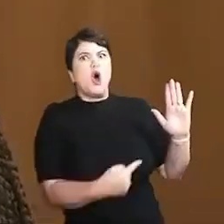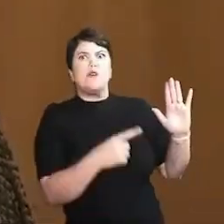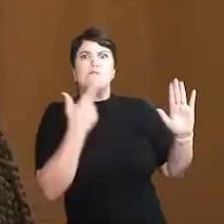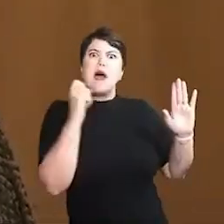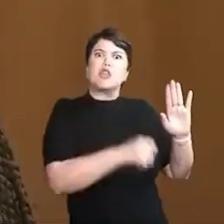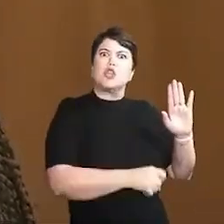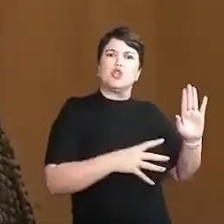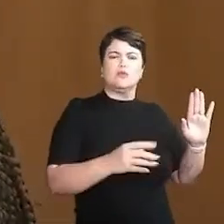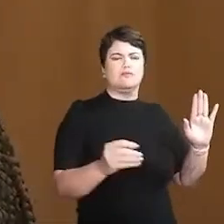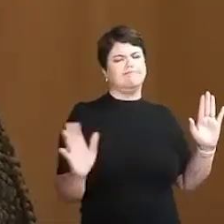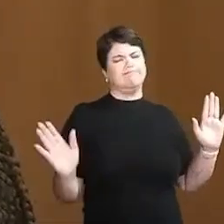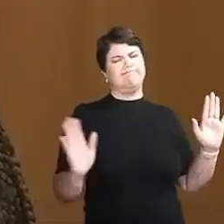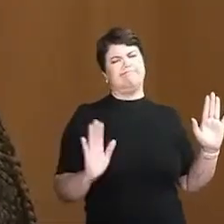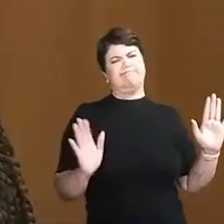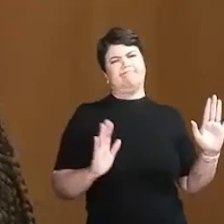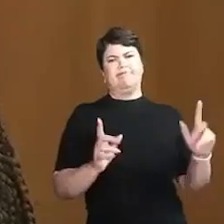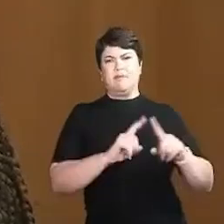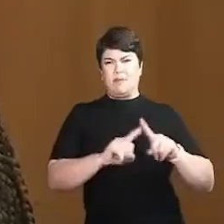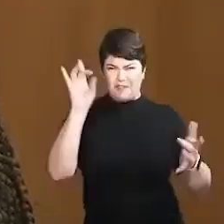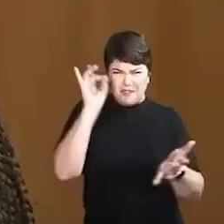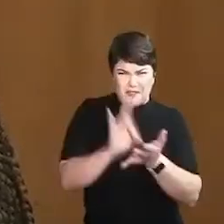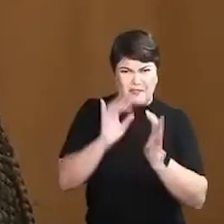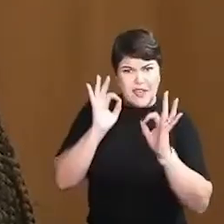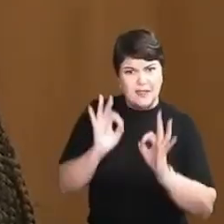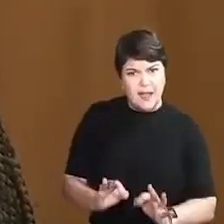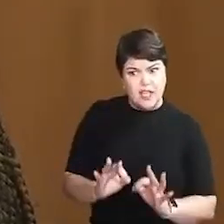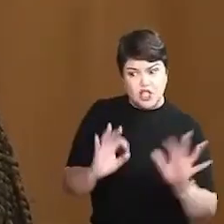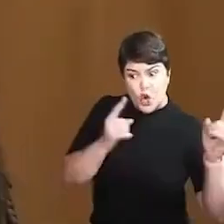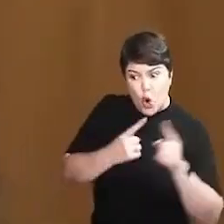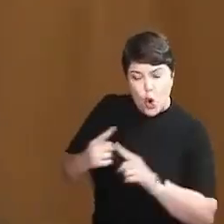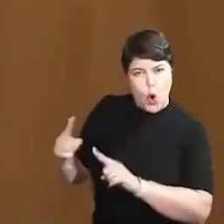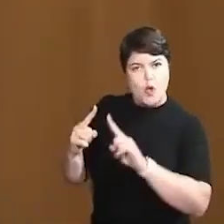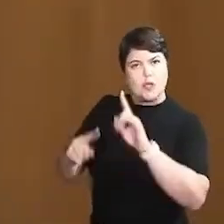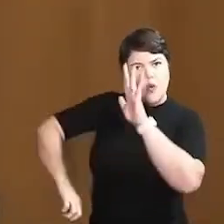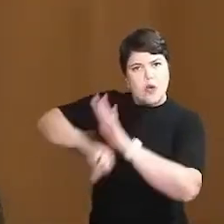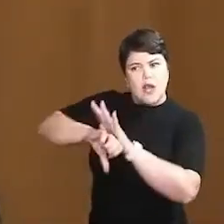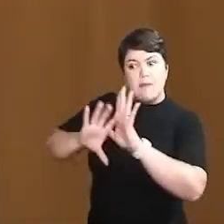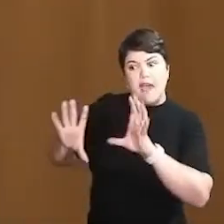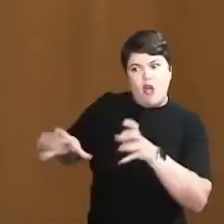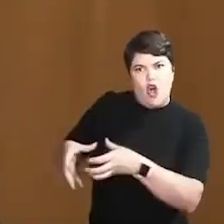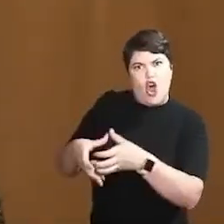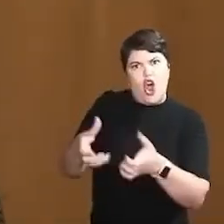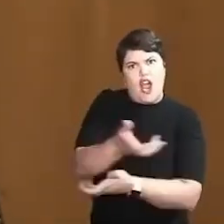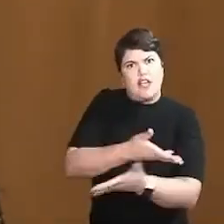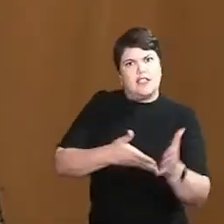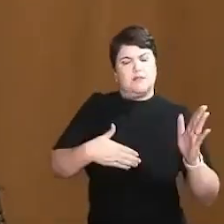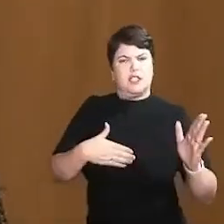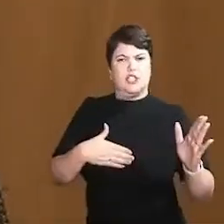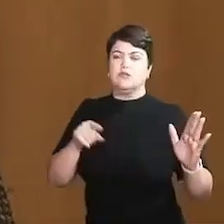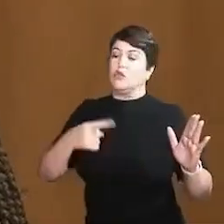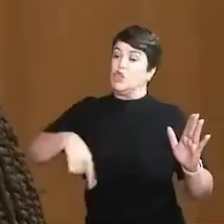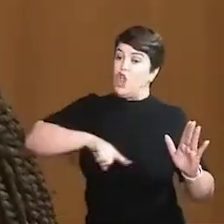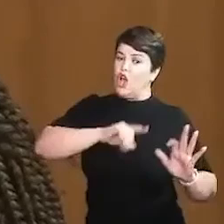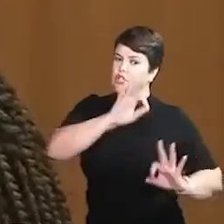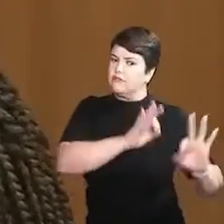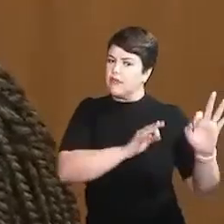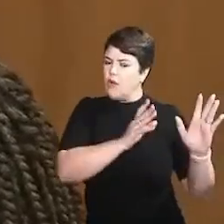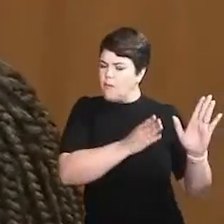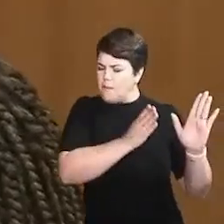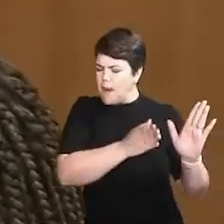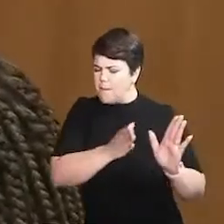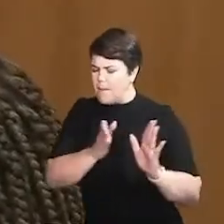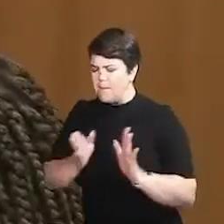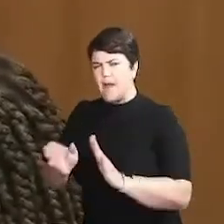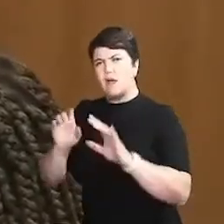mas combate ao Crime Organizado é o que nós estamos fazendo ao buscar estruturarmos um sistema